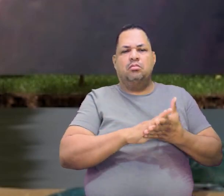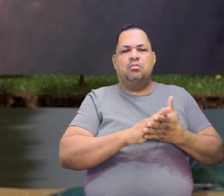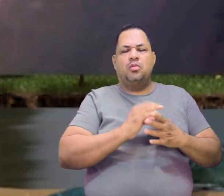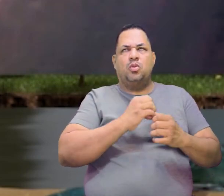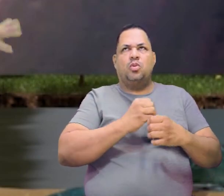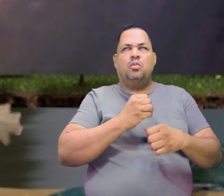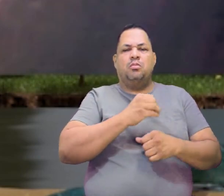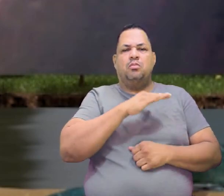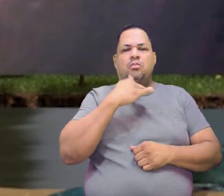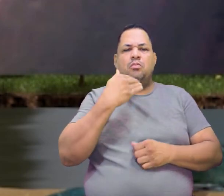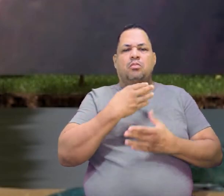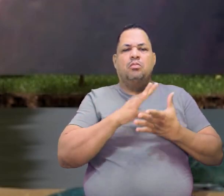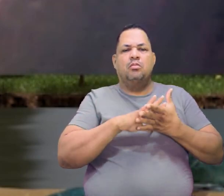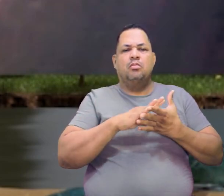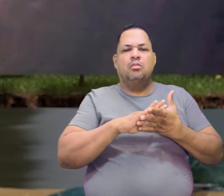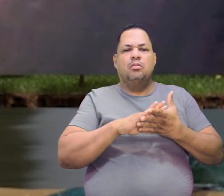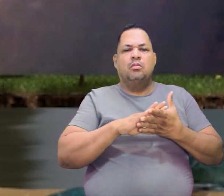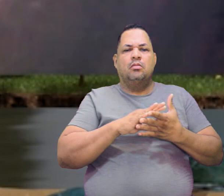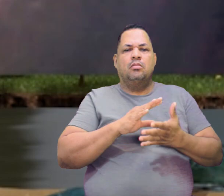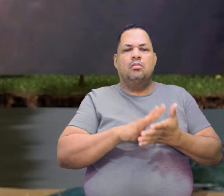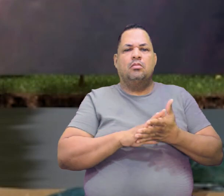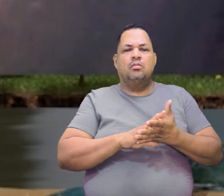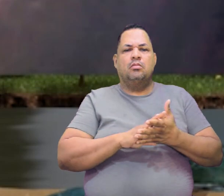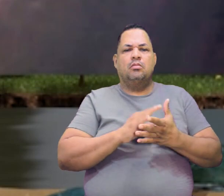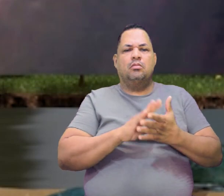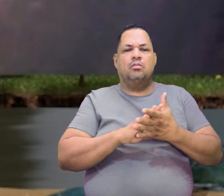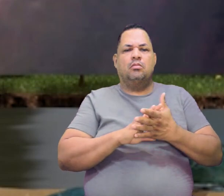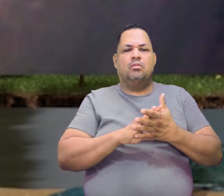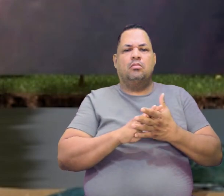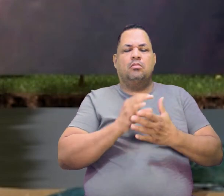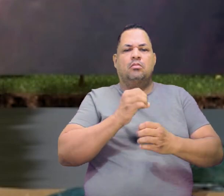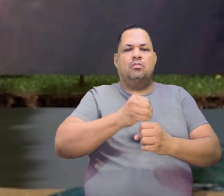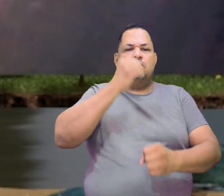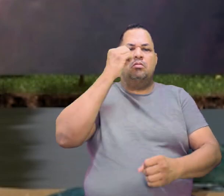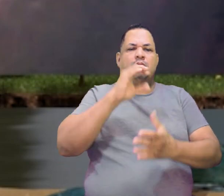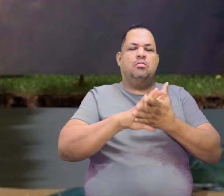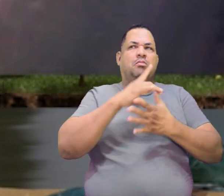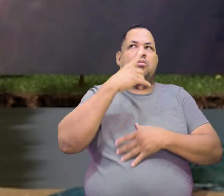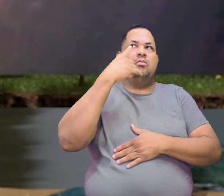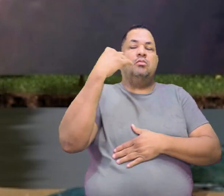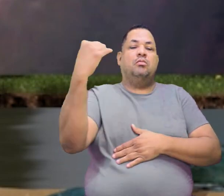engenheiros, a equipe, pega o material, vaza.